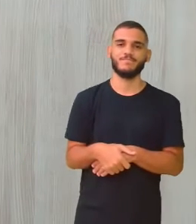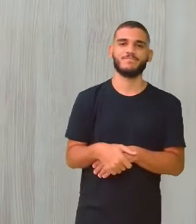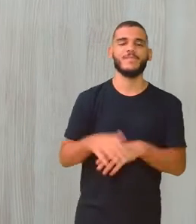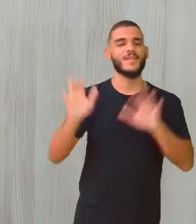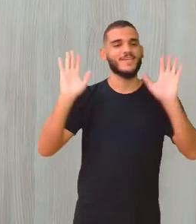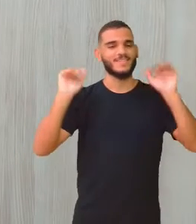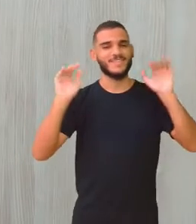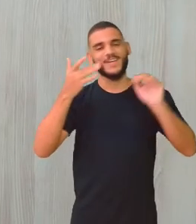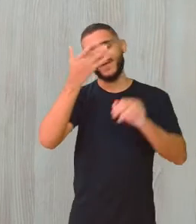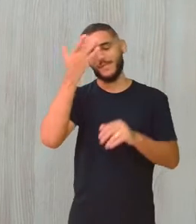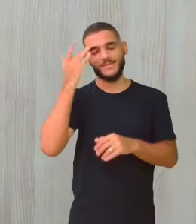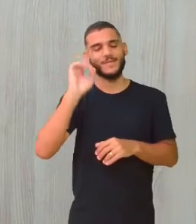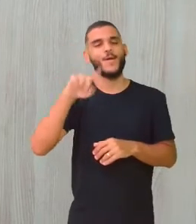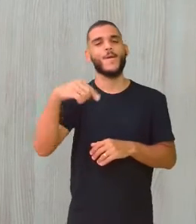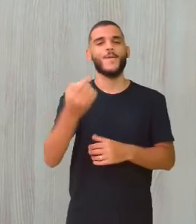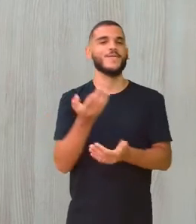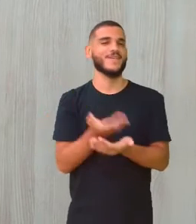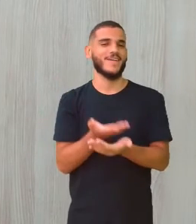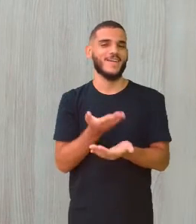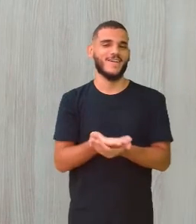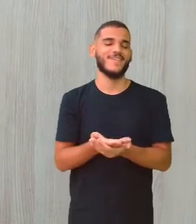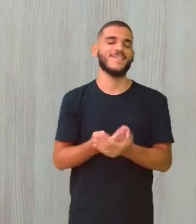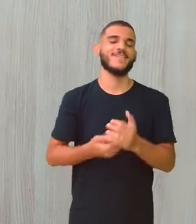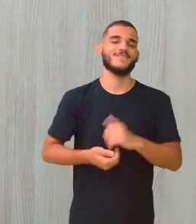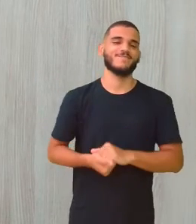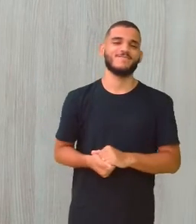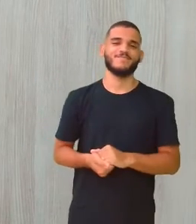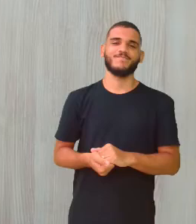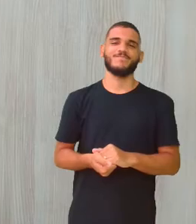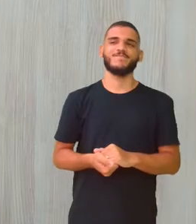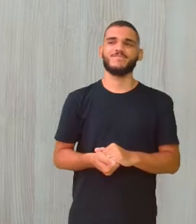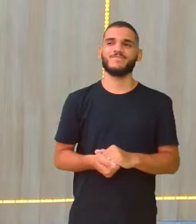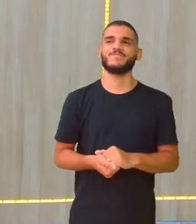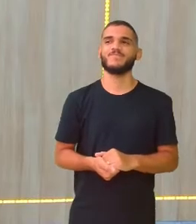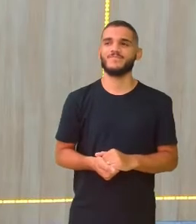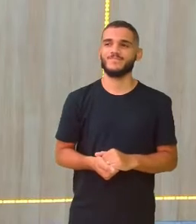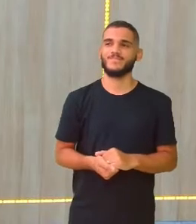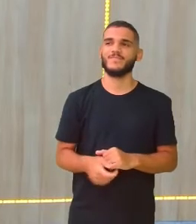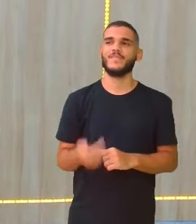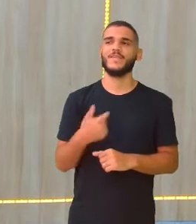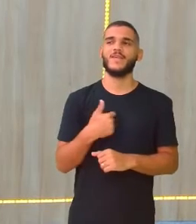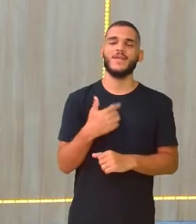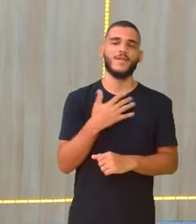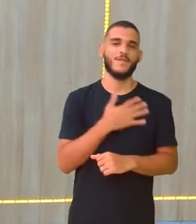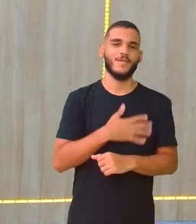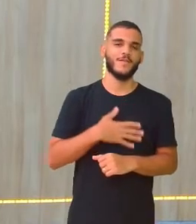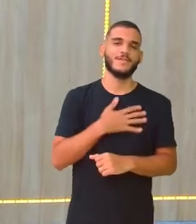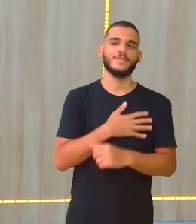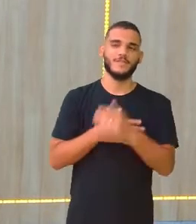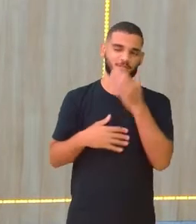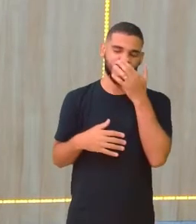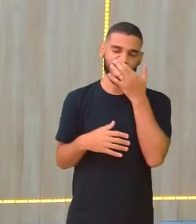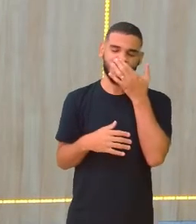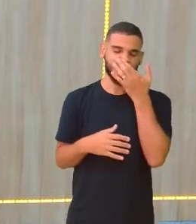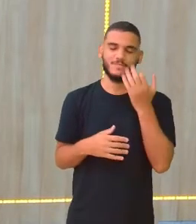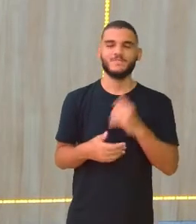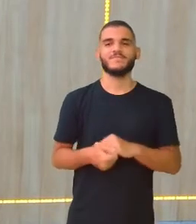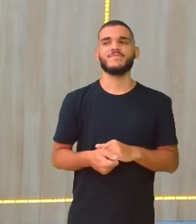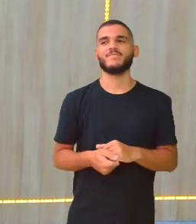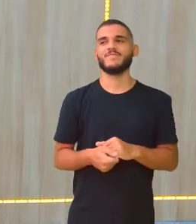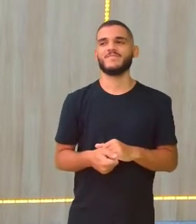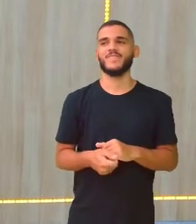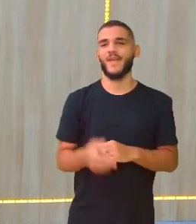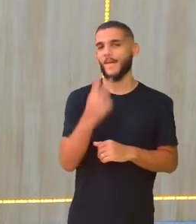Tchau, tchau, pessoal. Até a nossa próxima aula. Menino, eu gostei desse chicleteiro,